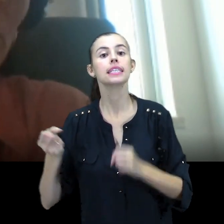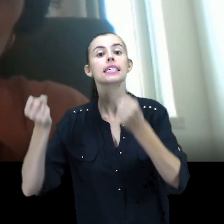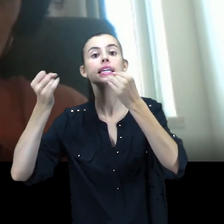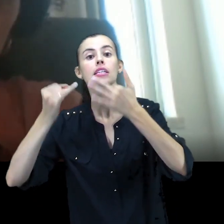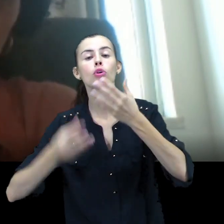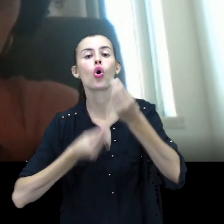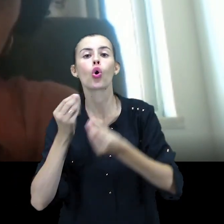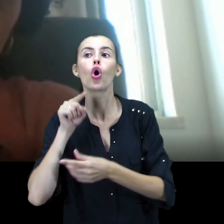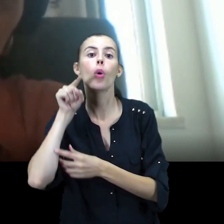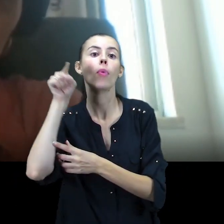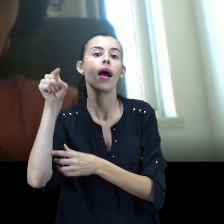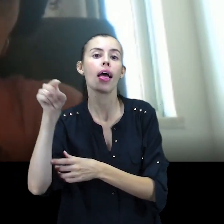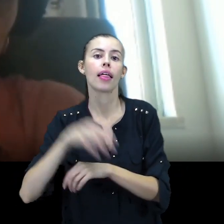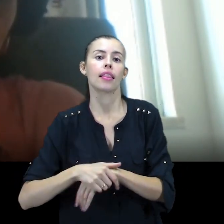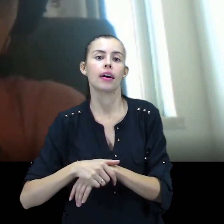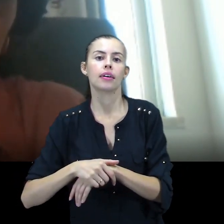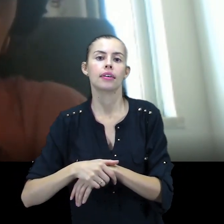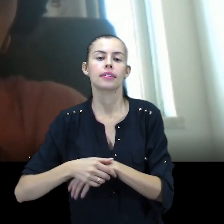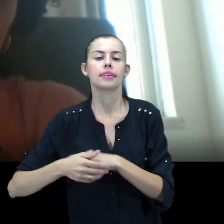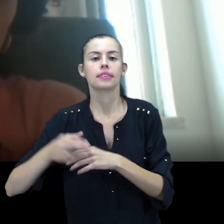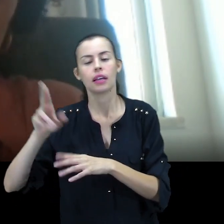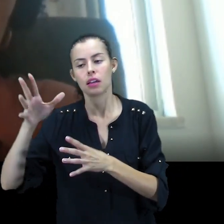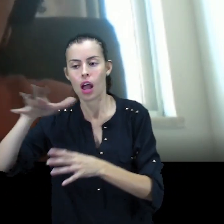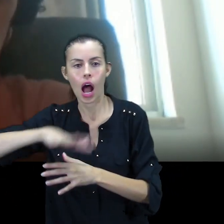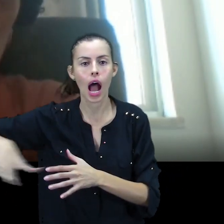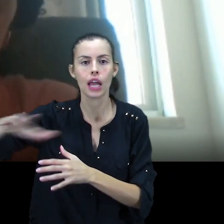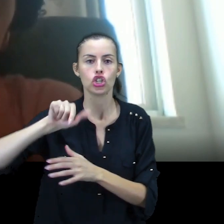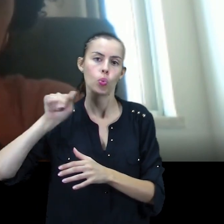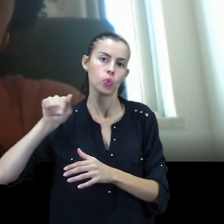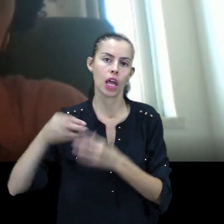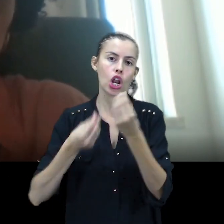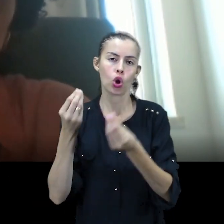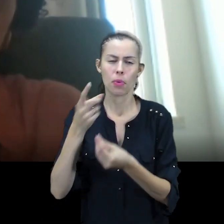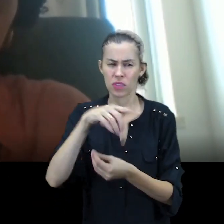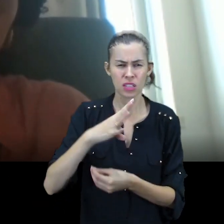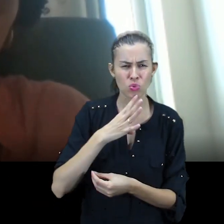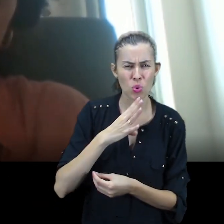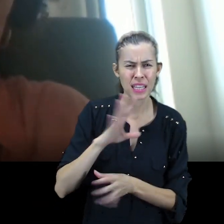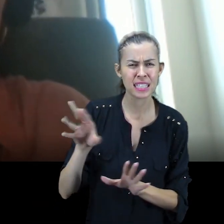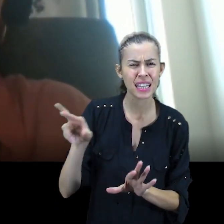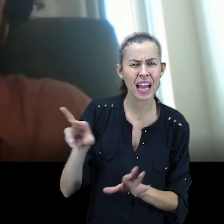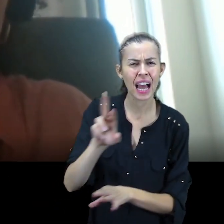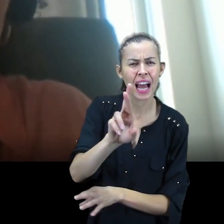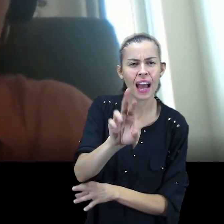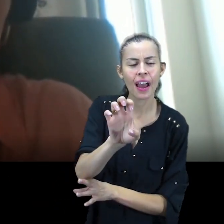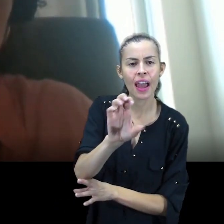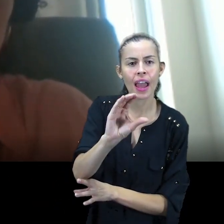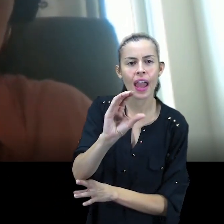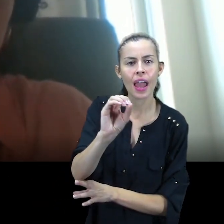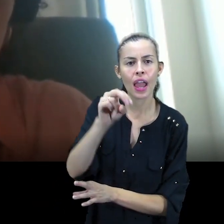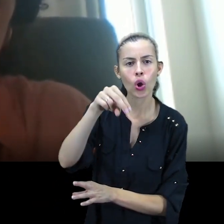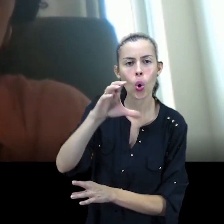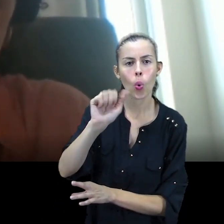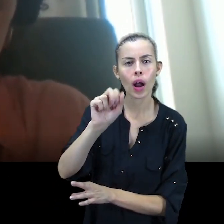tem muitas comunidades tradicionais, né? Muitas comunidades remanescentes de quilombos, tem